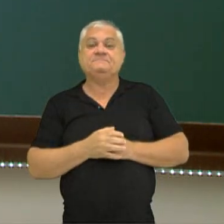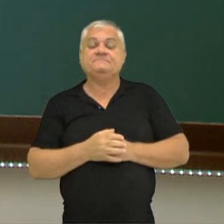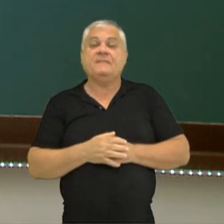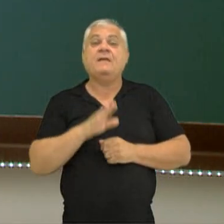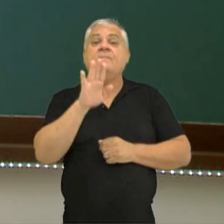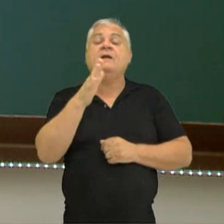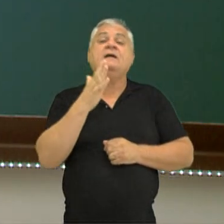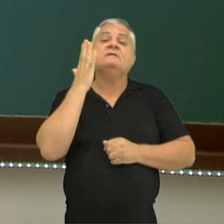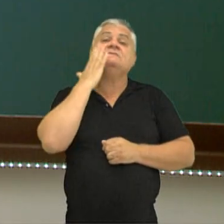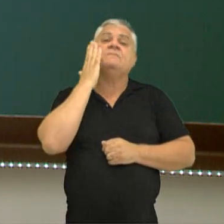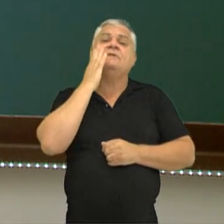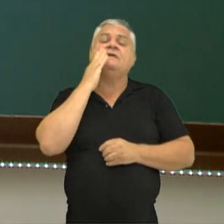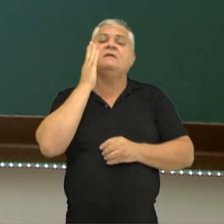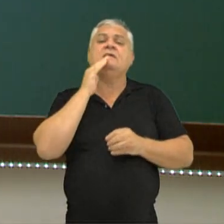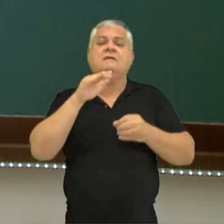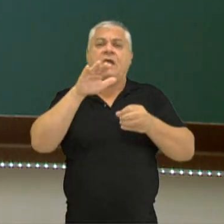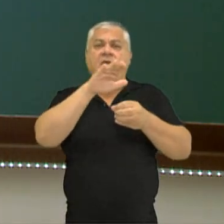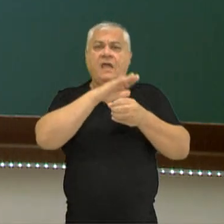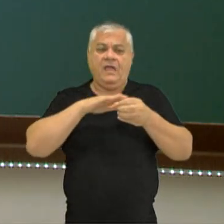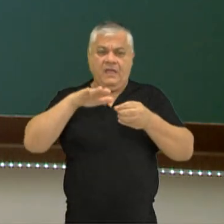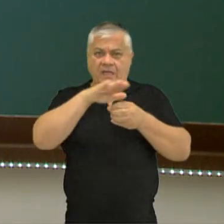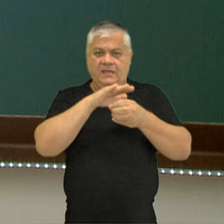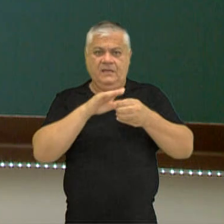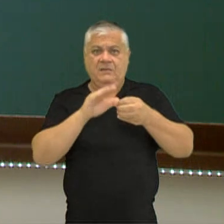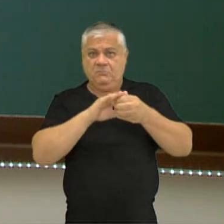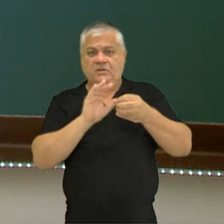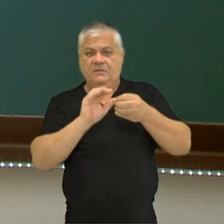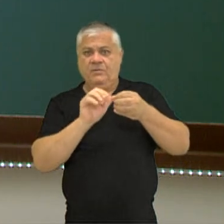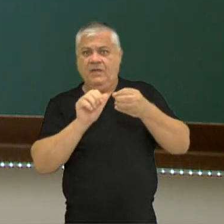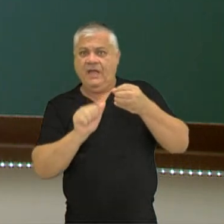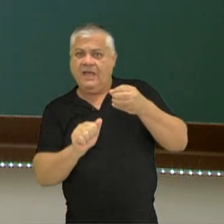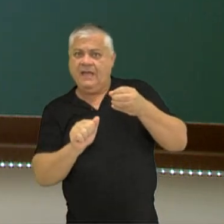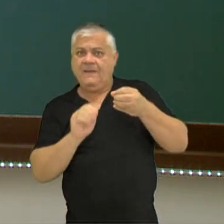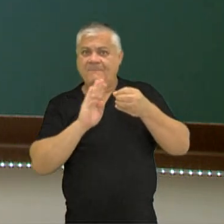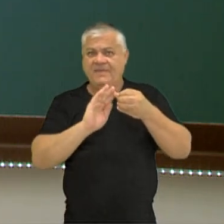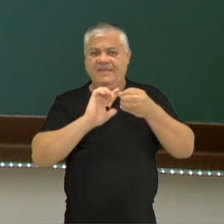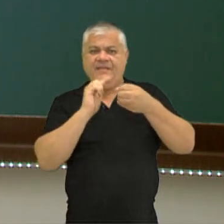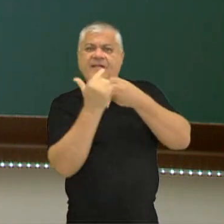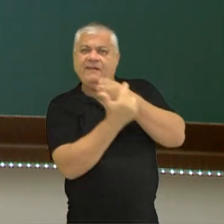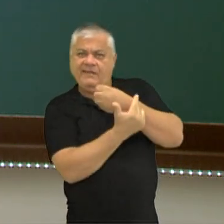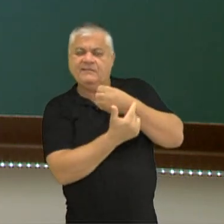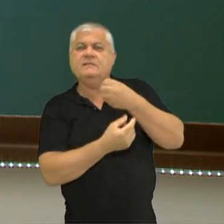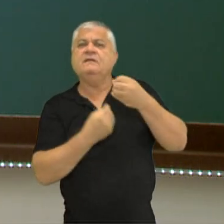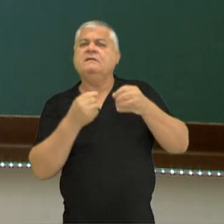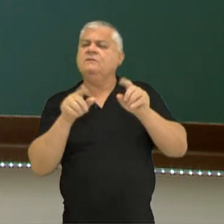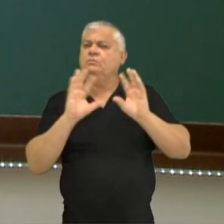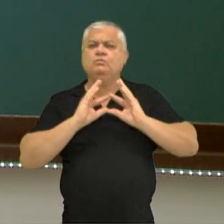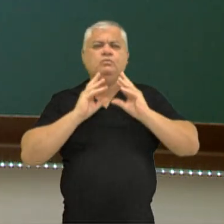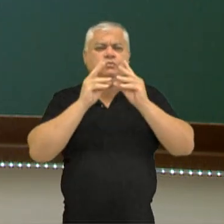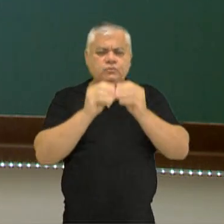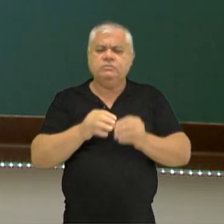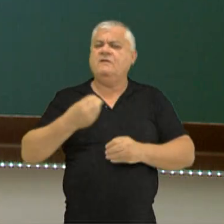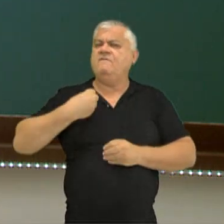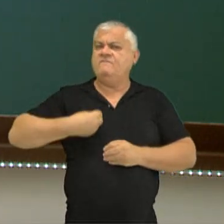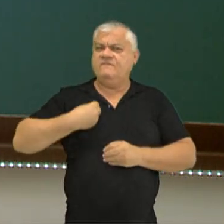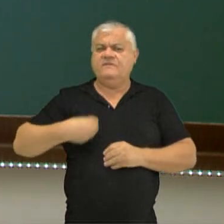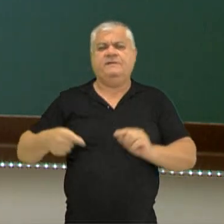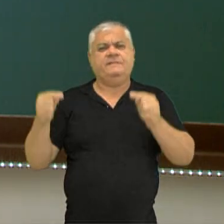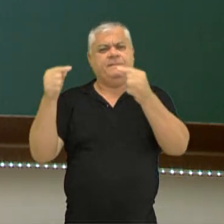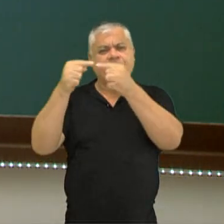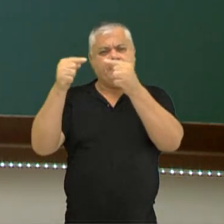saber a respeito de área não é somente para o cálculo vestibular ou para o Enem. Ela pode ser utilizada o resto da nossa vida e tem